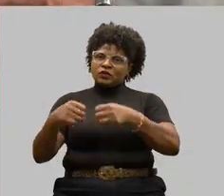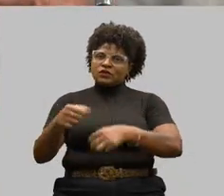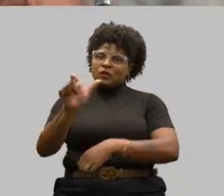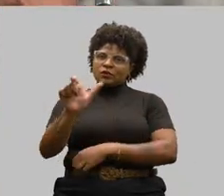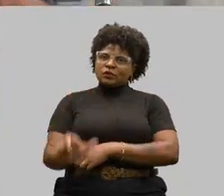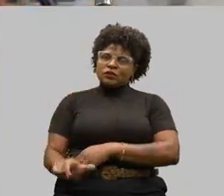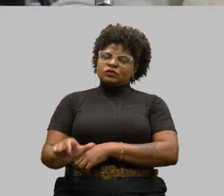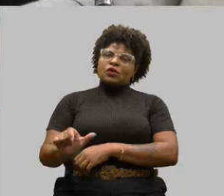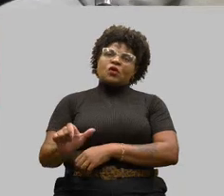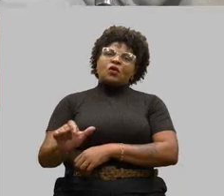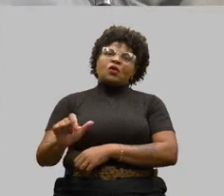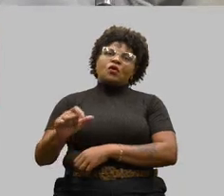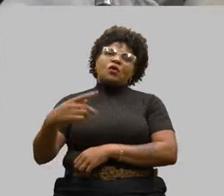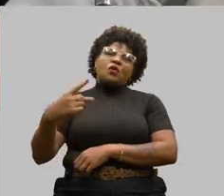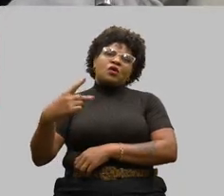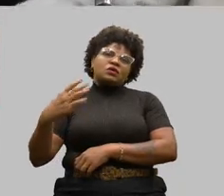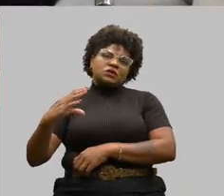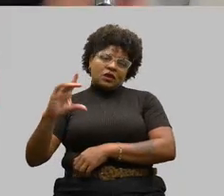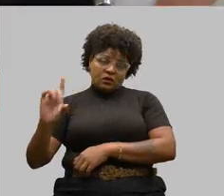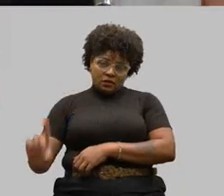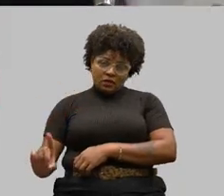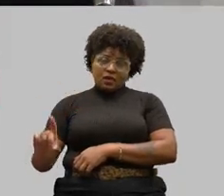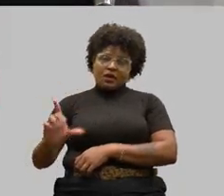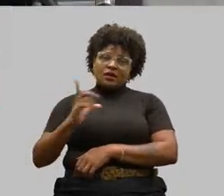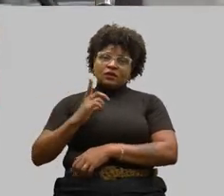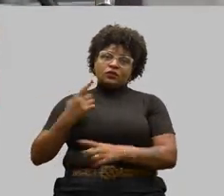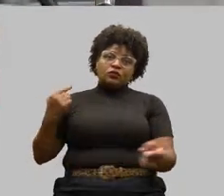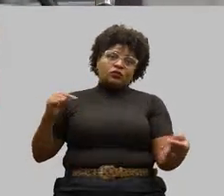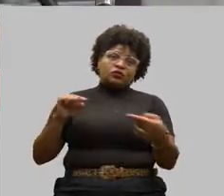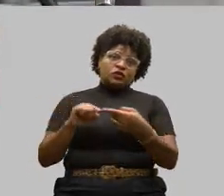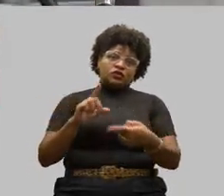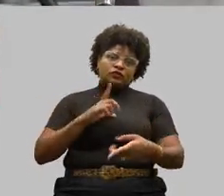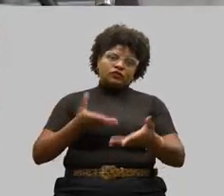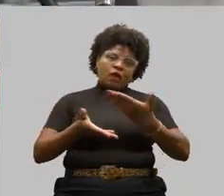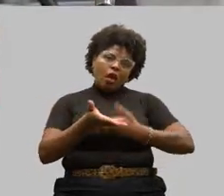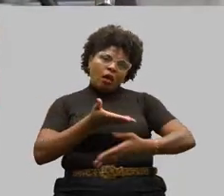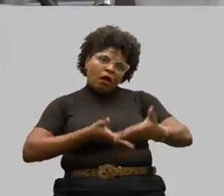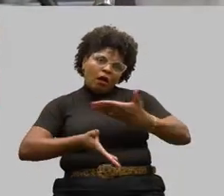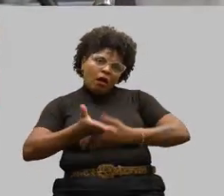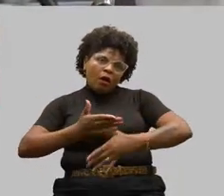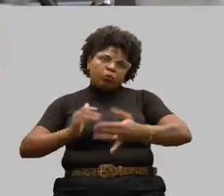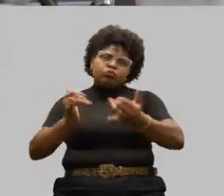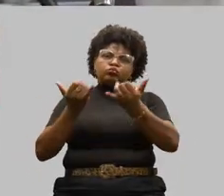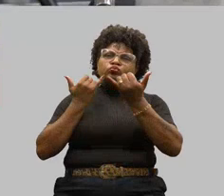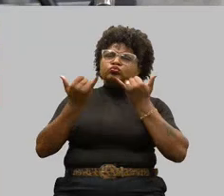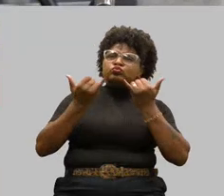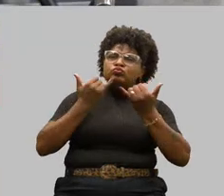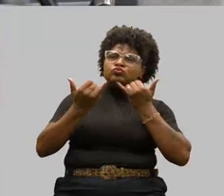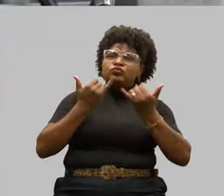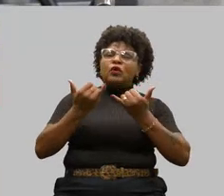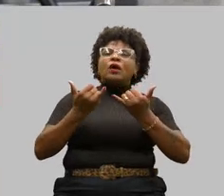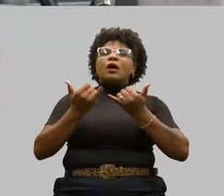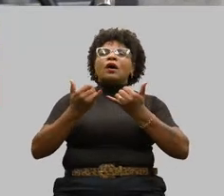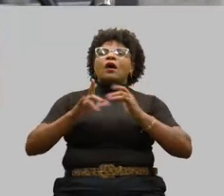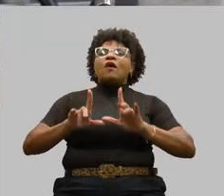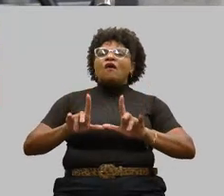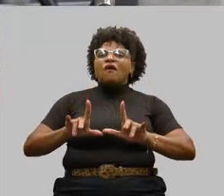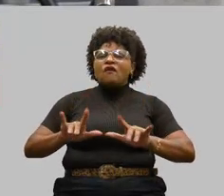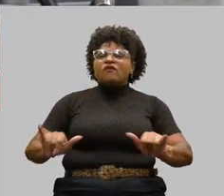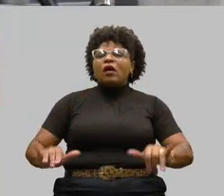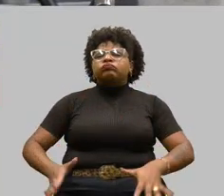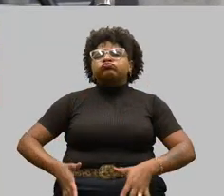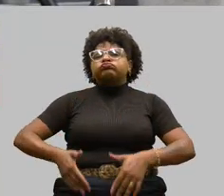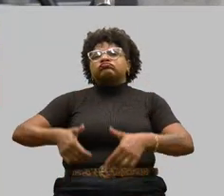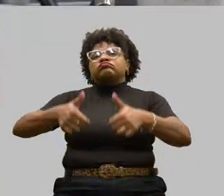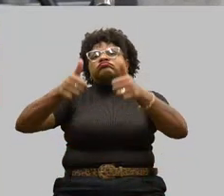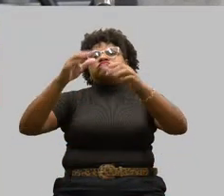do sistema de Justiça onde a gente busca é exatamente essa troca de informação essa aprimorar alimento técnico dentro